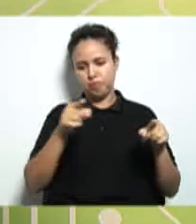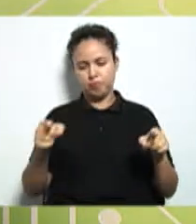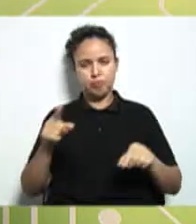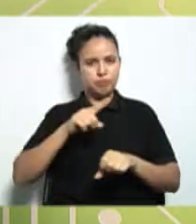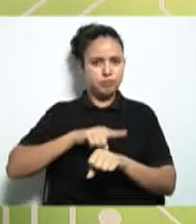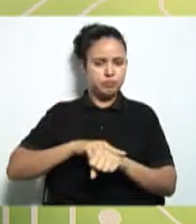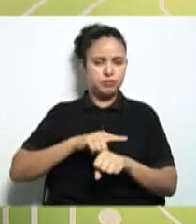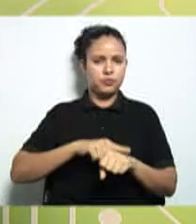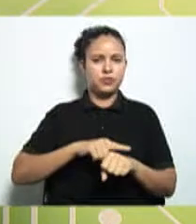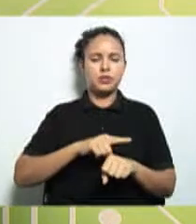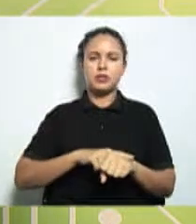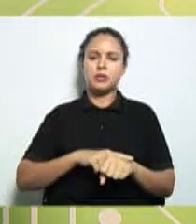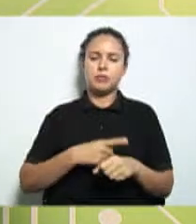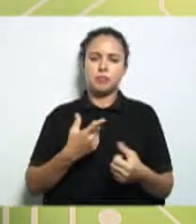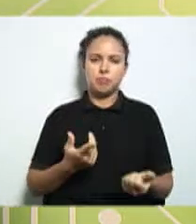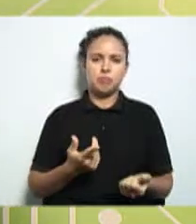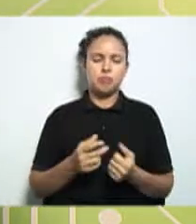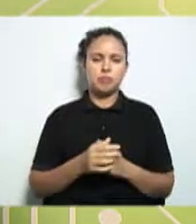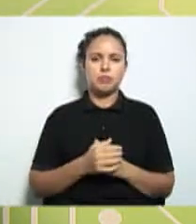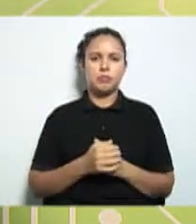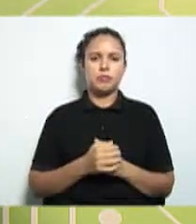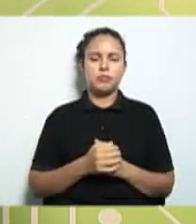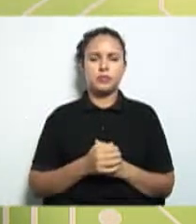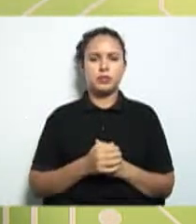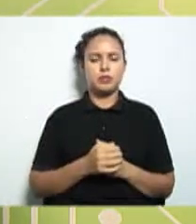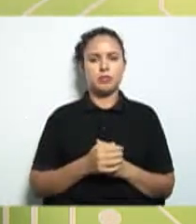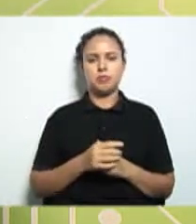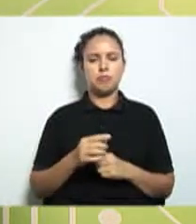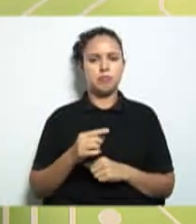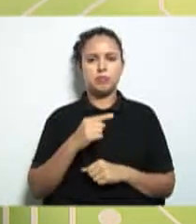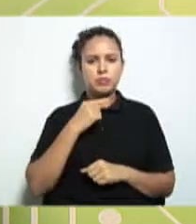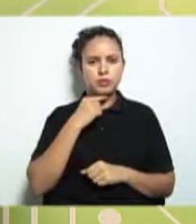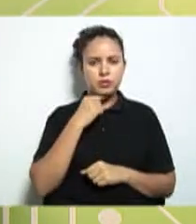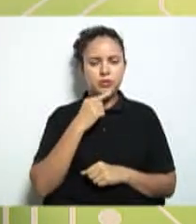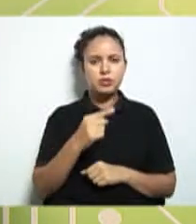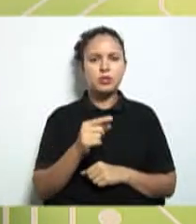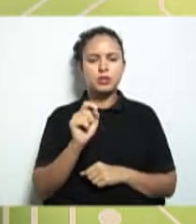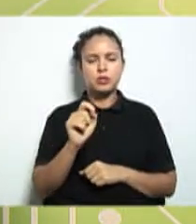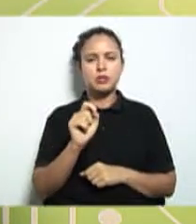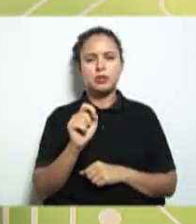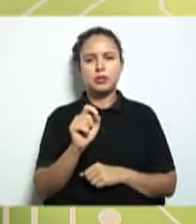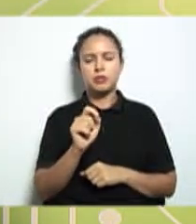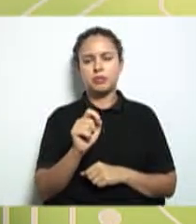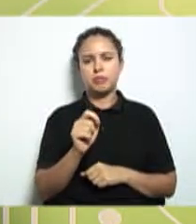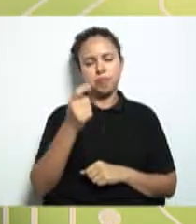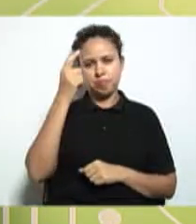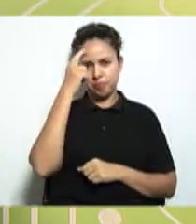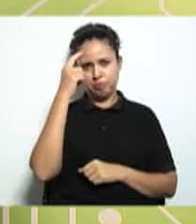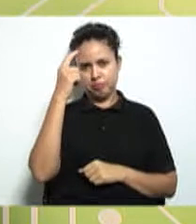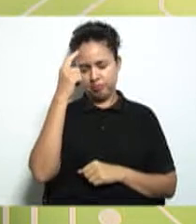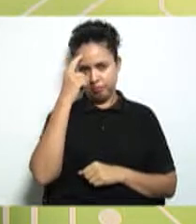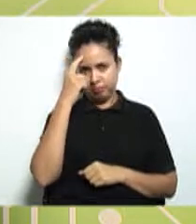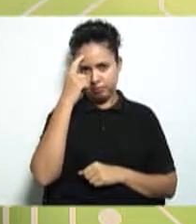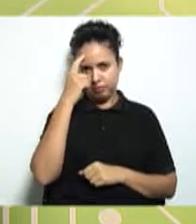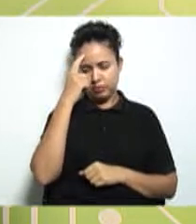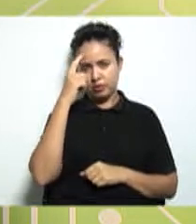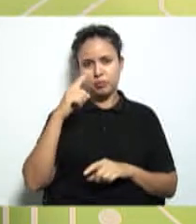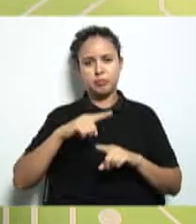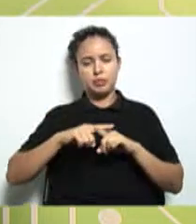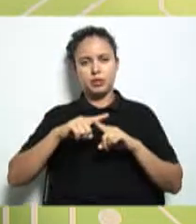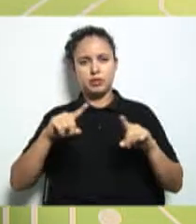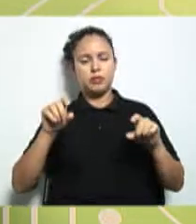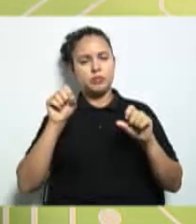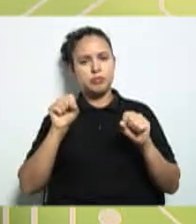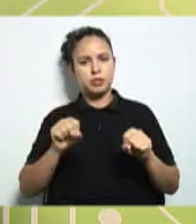tempo não deu, né, aquele momento para pensar, mas a gente